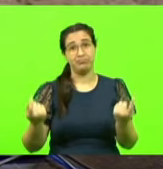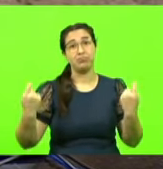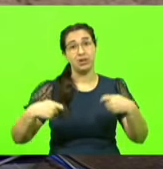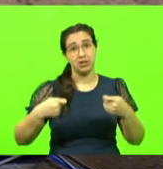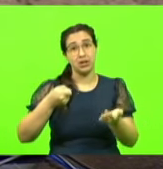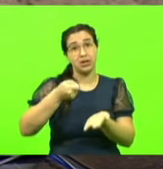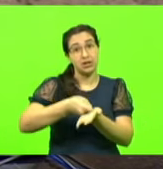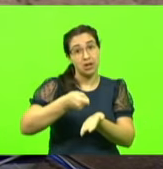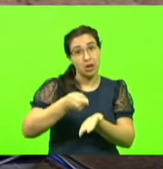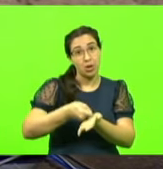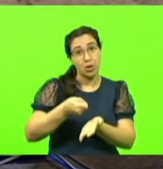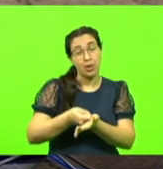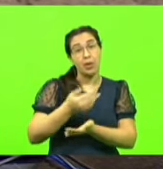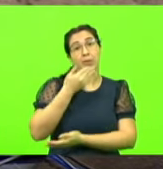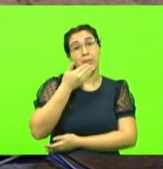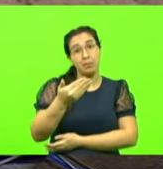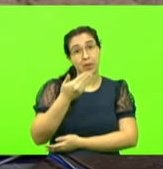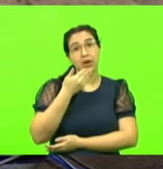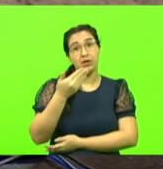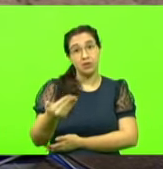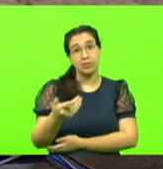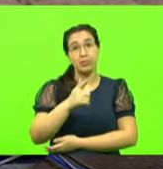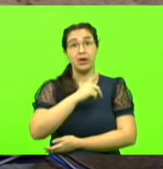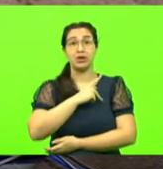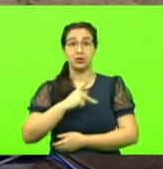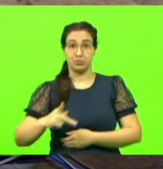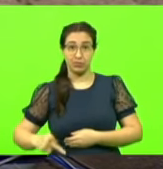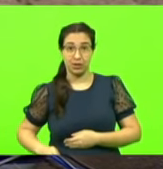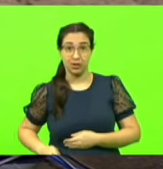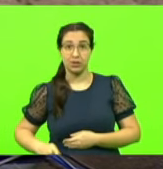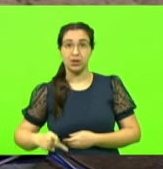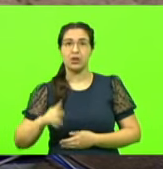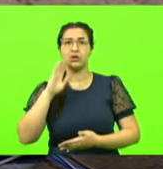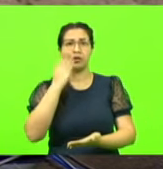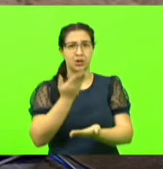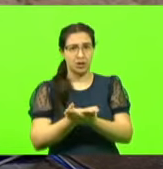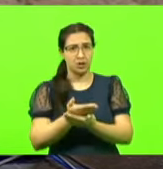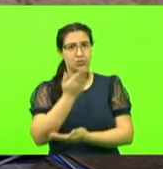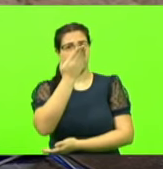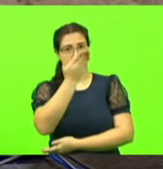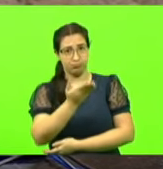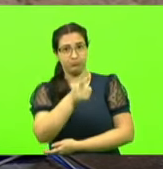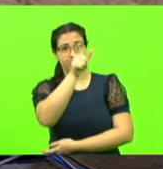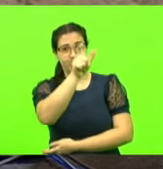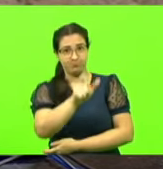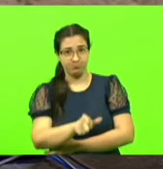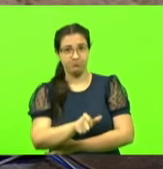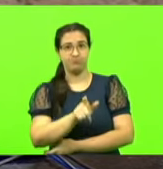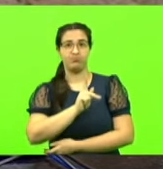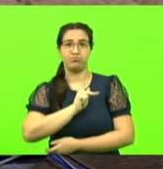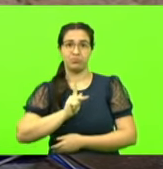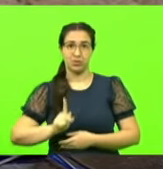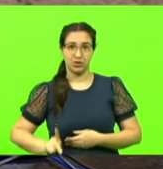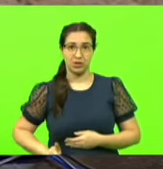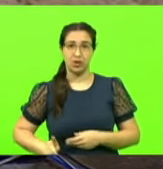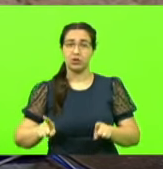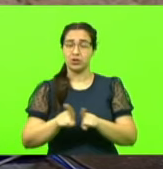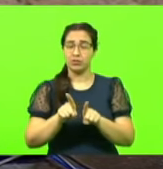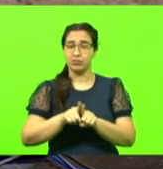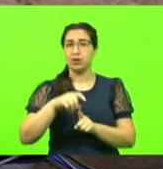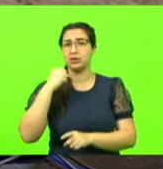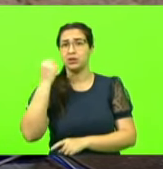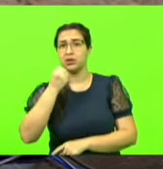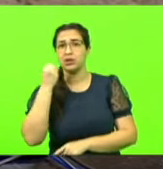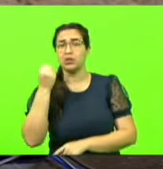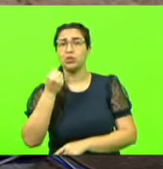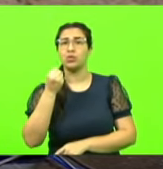elegi, que eu ajudei a eleger, e tenho muita confiança nele, como bem todos os deputados e senadores, fazer a cobrança para